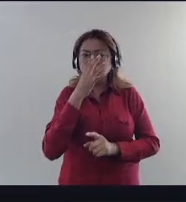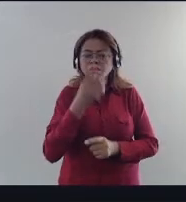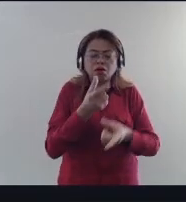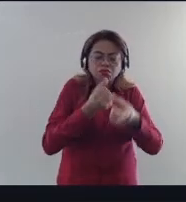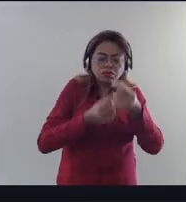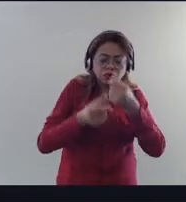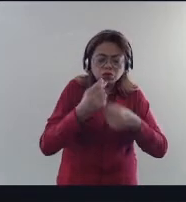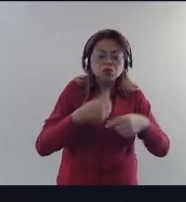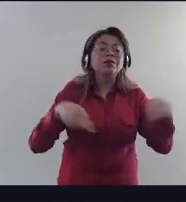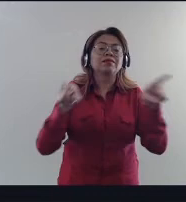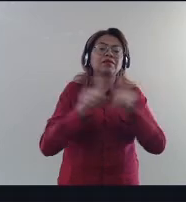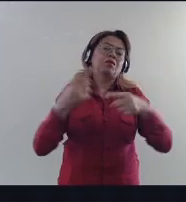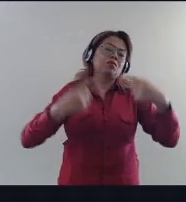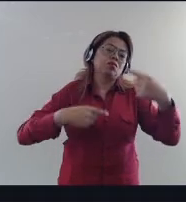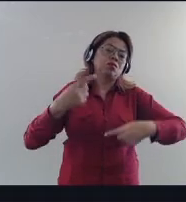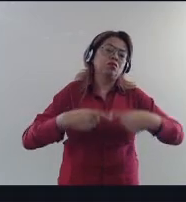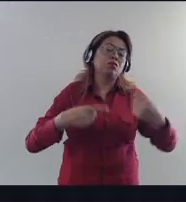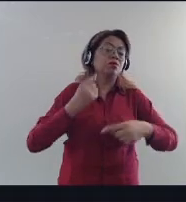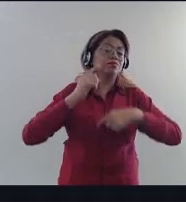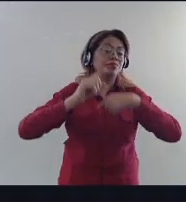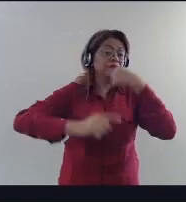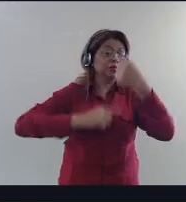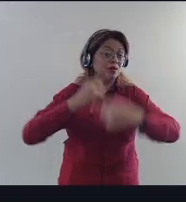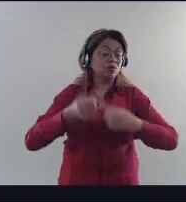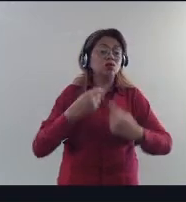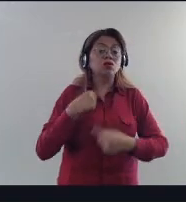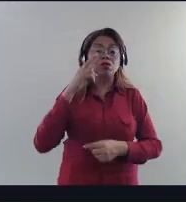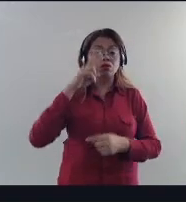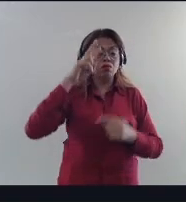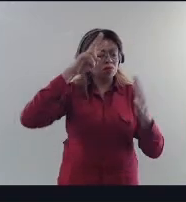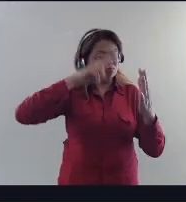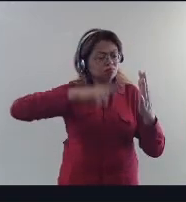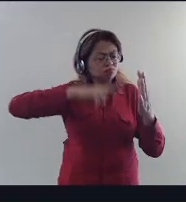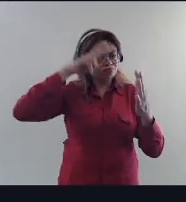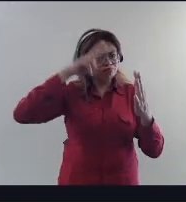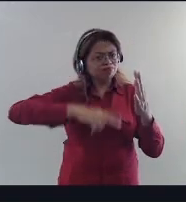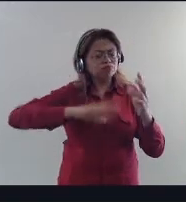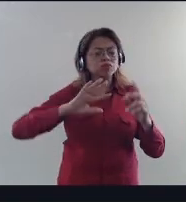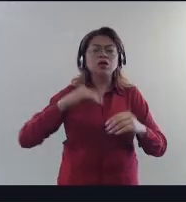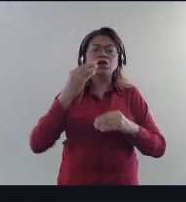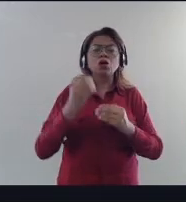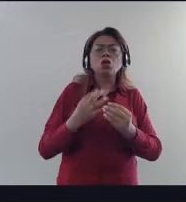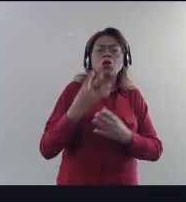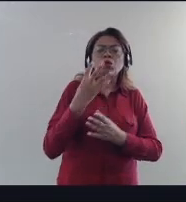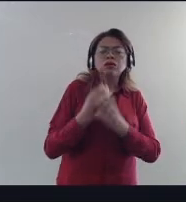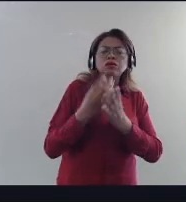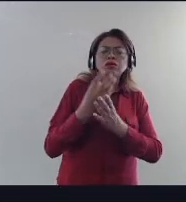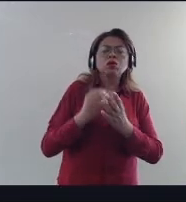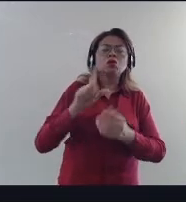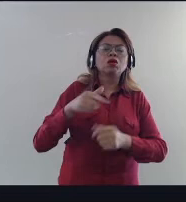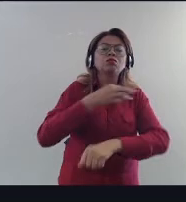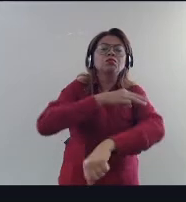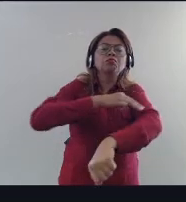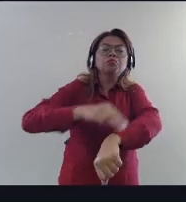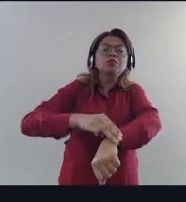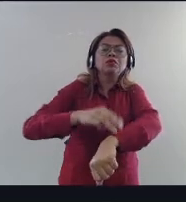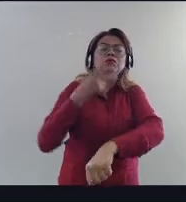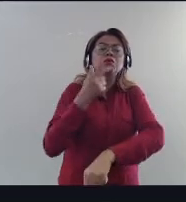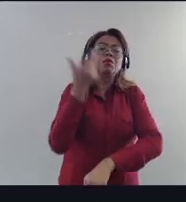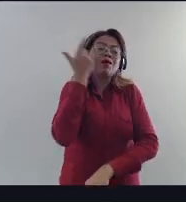A partir disso, a gente tem uma visão macro e a gente começa a usar outras metodologias para